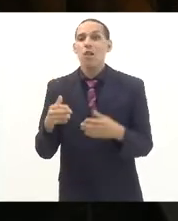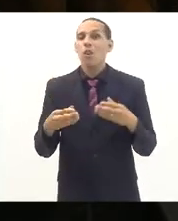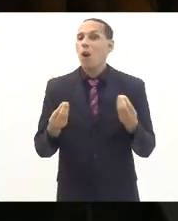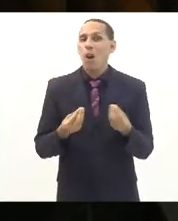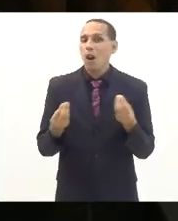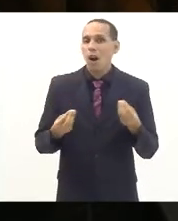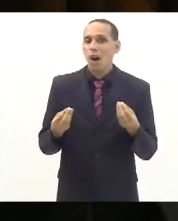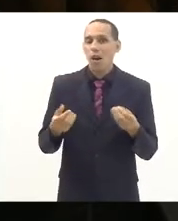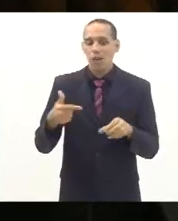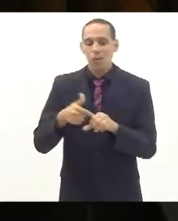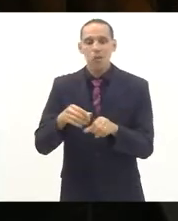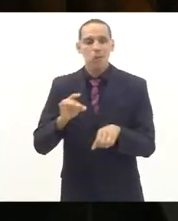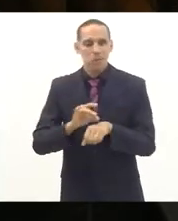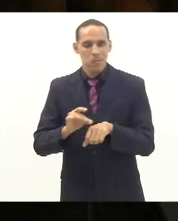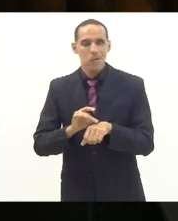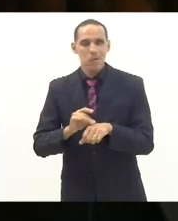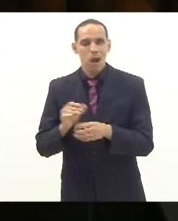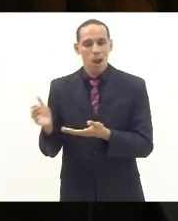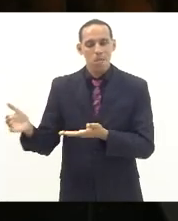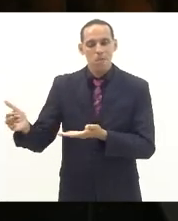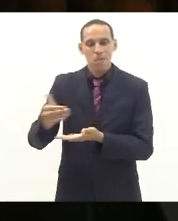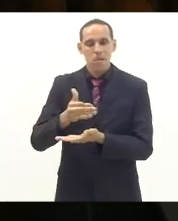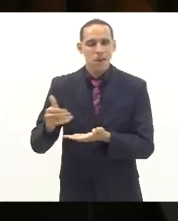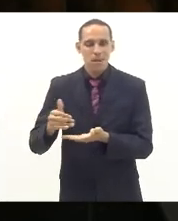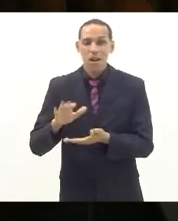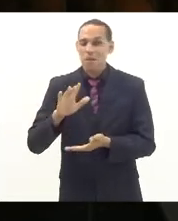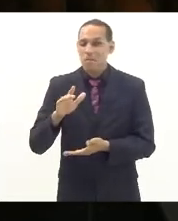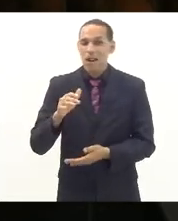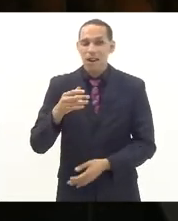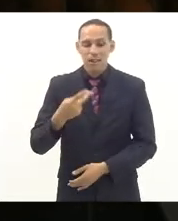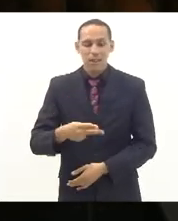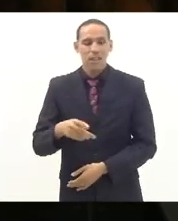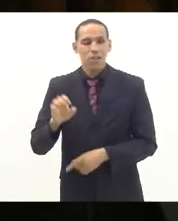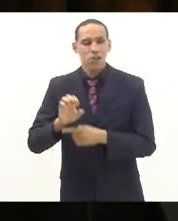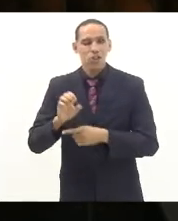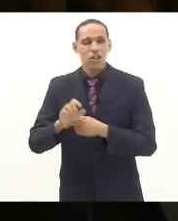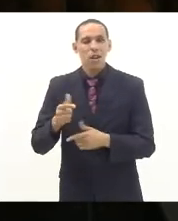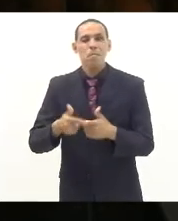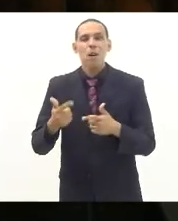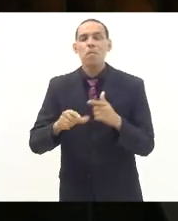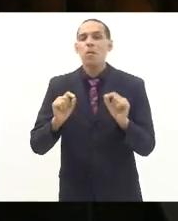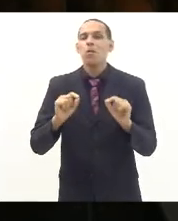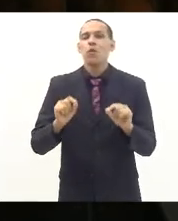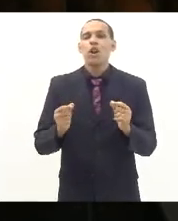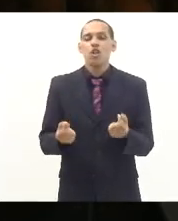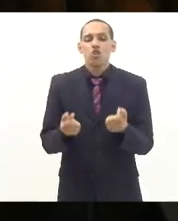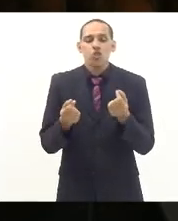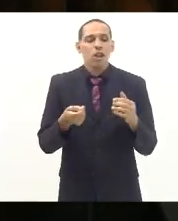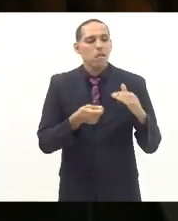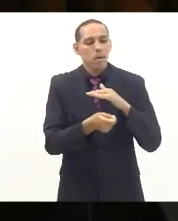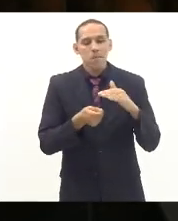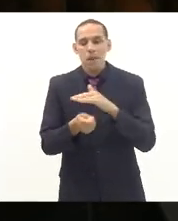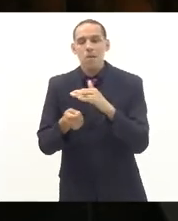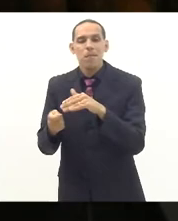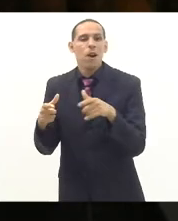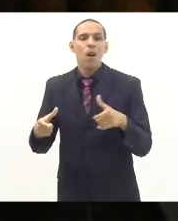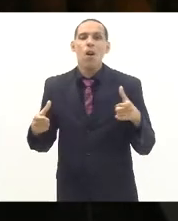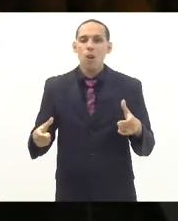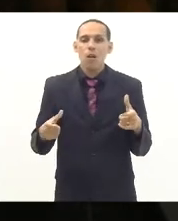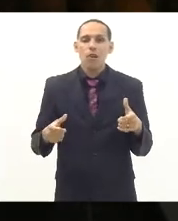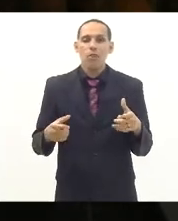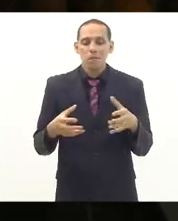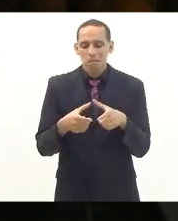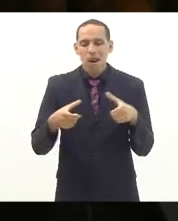petróleo o grande problema do Estado como já foi amplamente discutido está de aplicação desses recursos onde grande parte